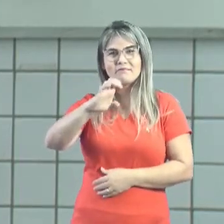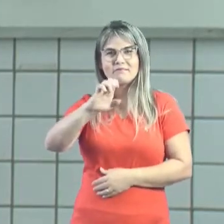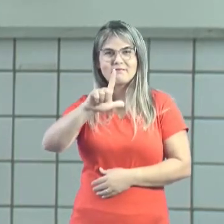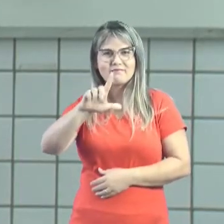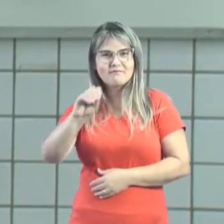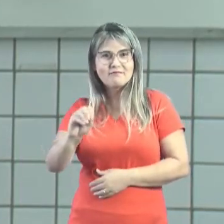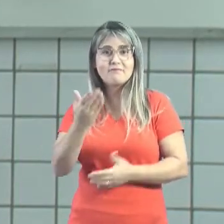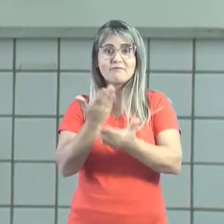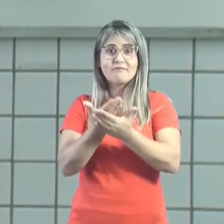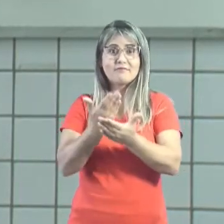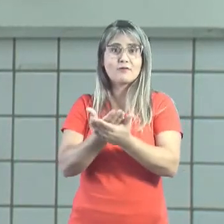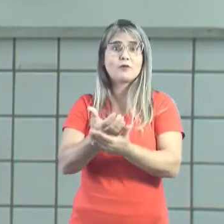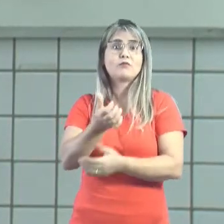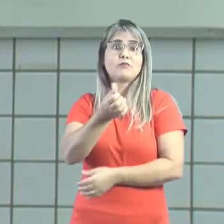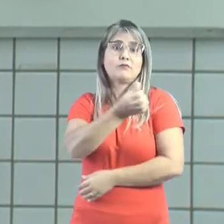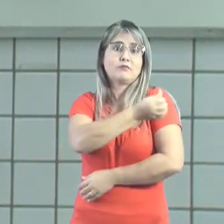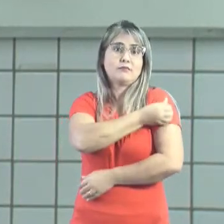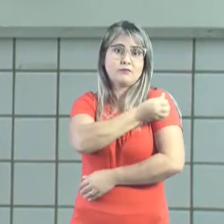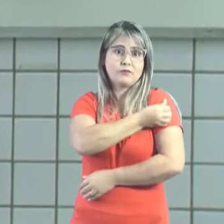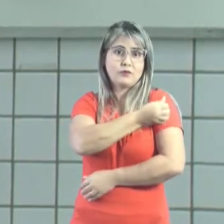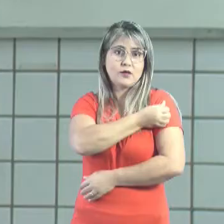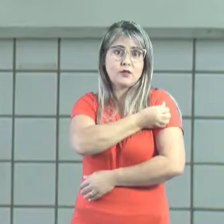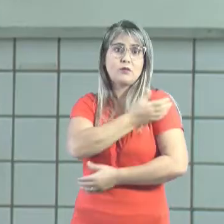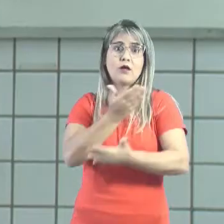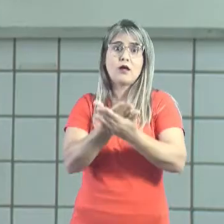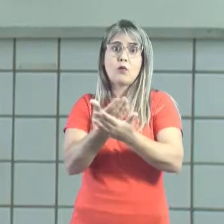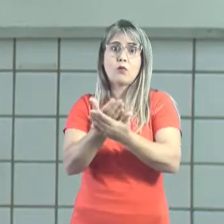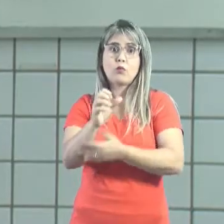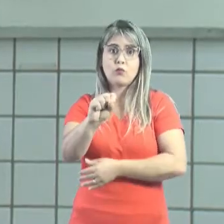ano, oitava aula,